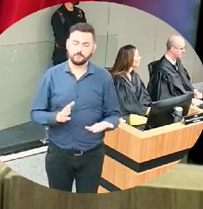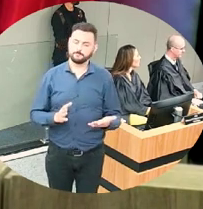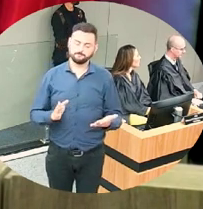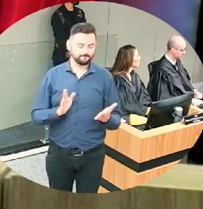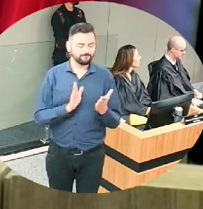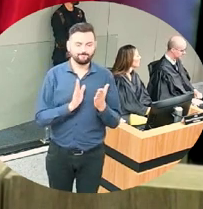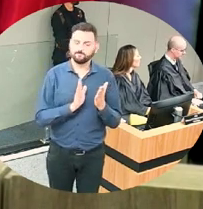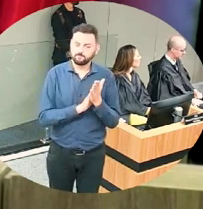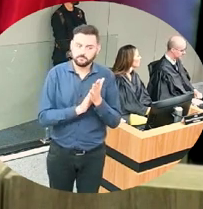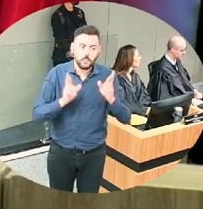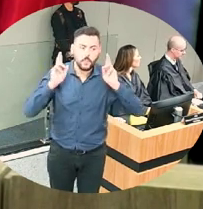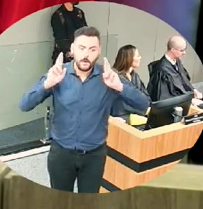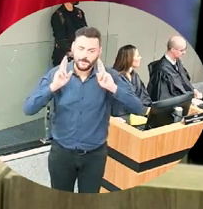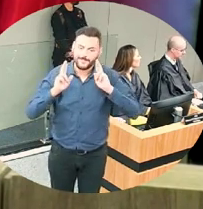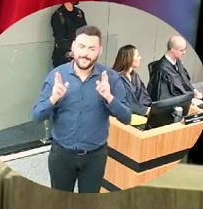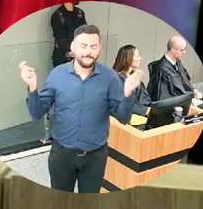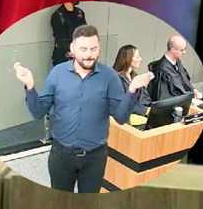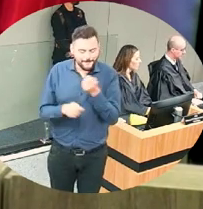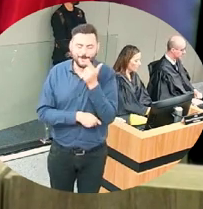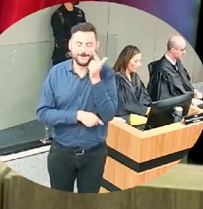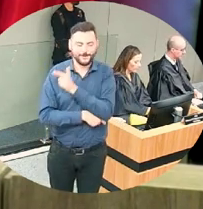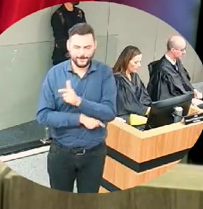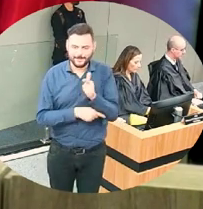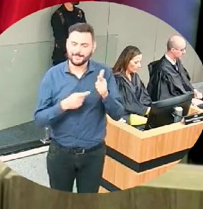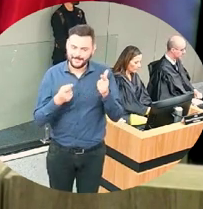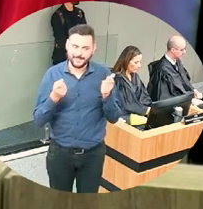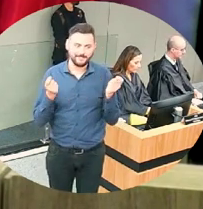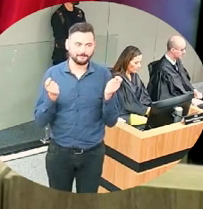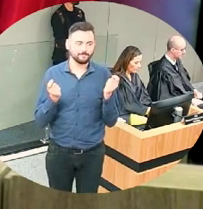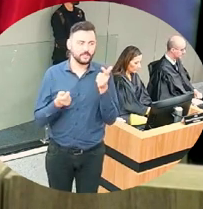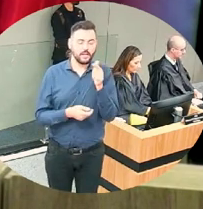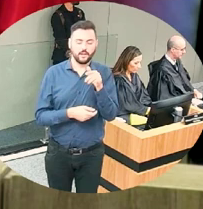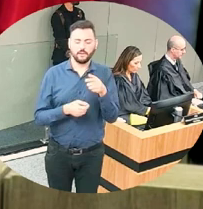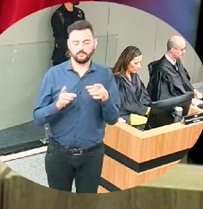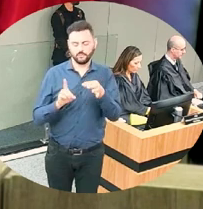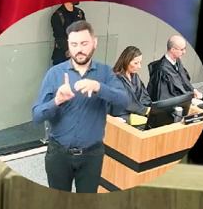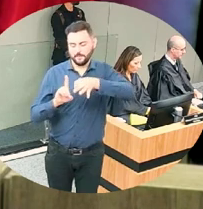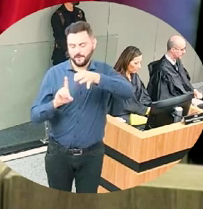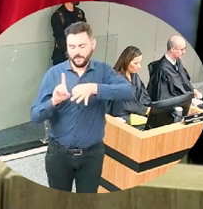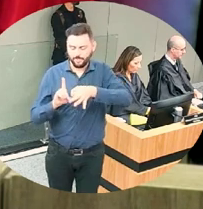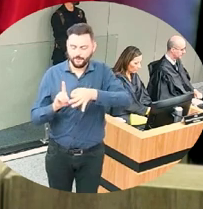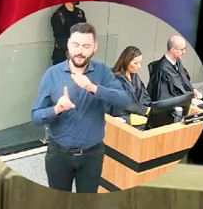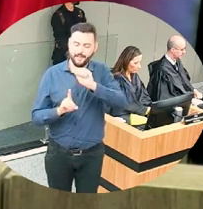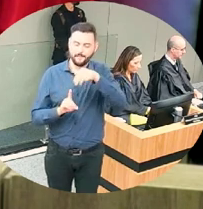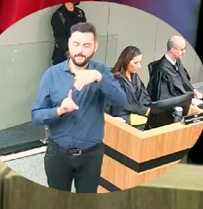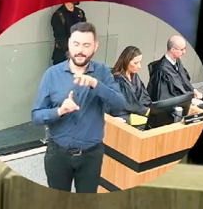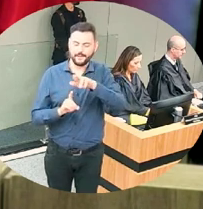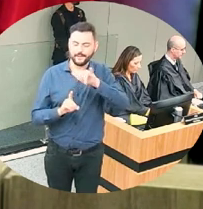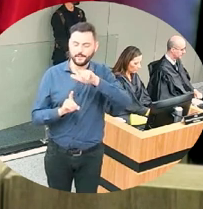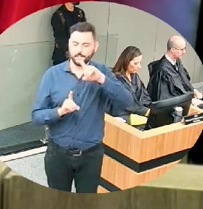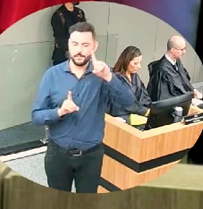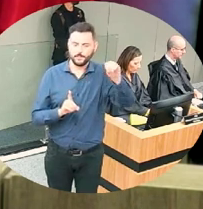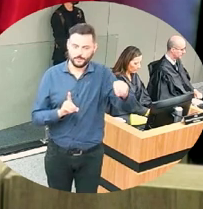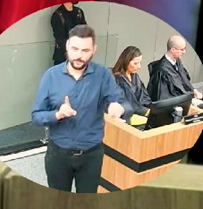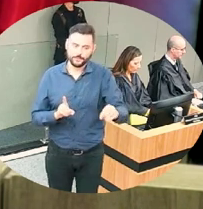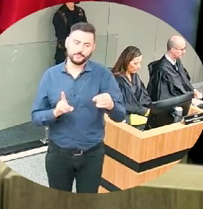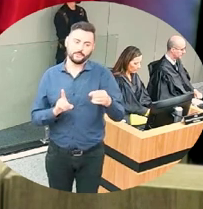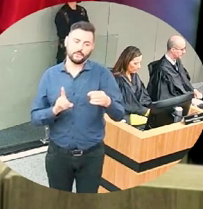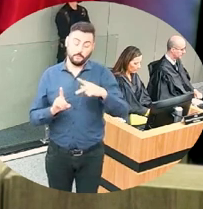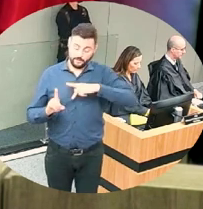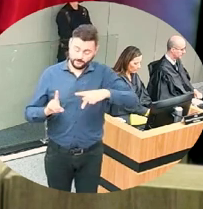êxito e plenas realizações ao Desembargador Amarildo Presidente desembargadora Késia